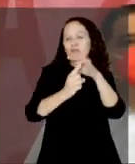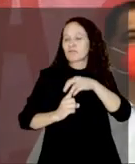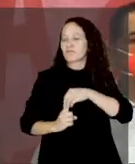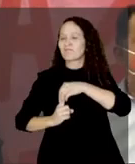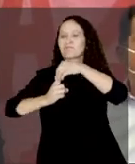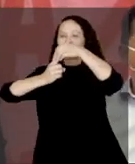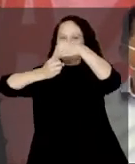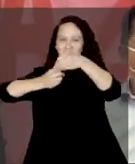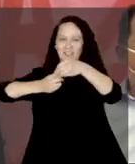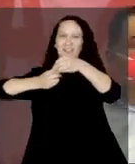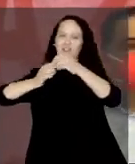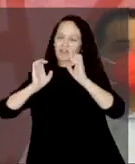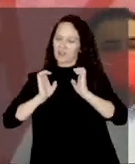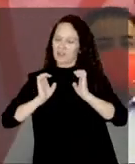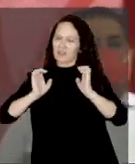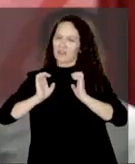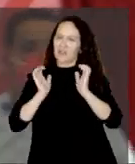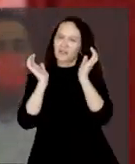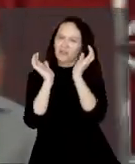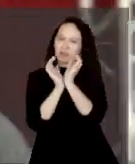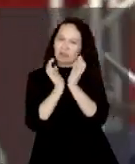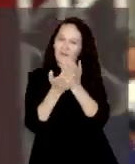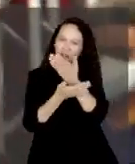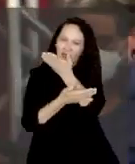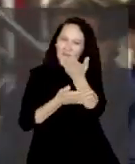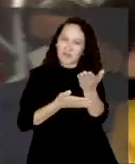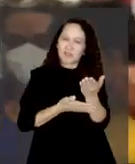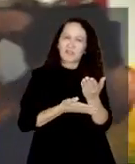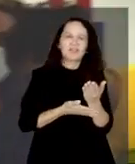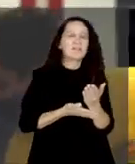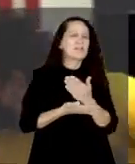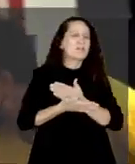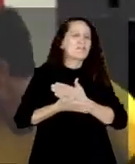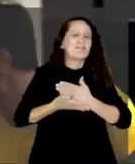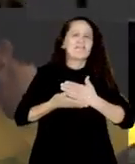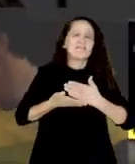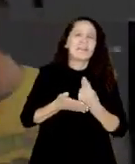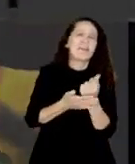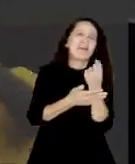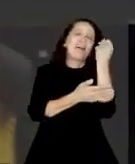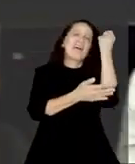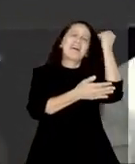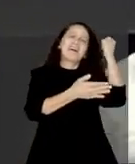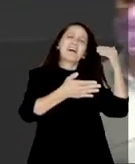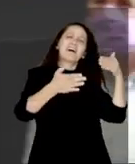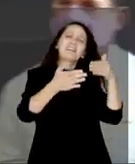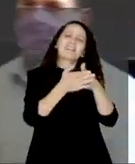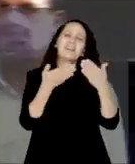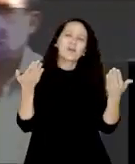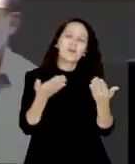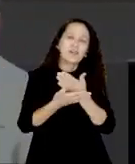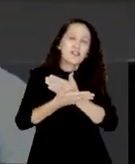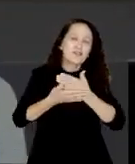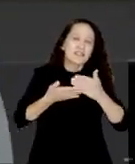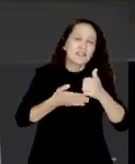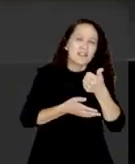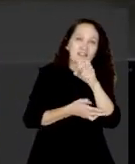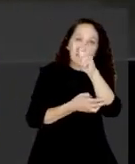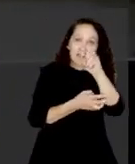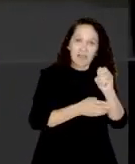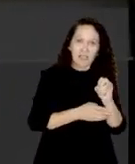pessoas que foram assassinadas pelo regime militar que a gente conseguiu transformar num